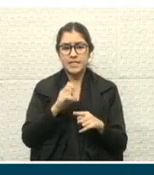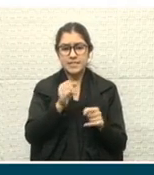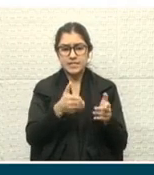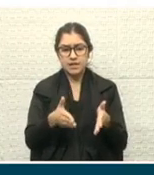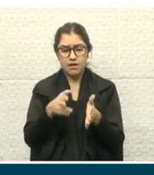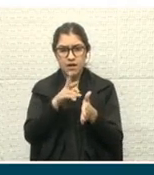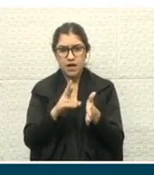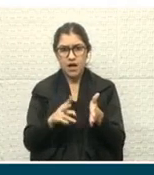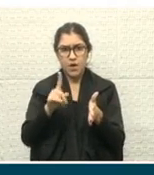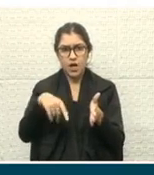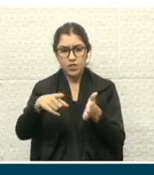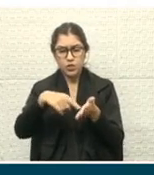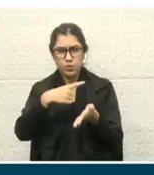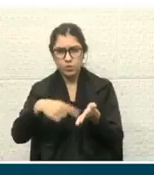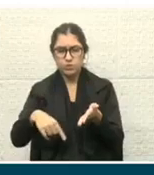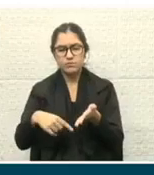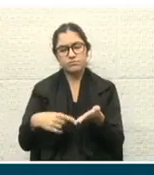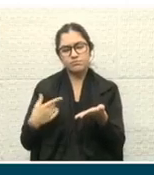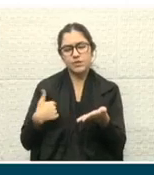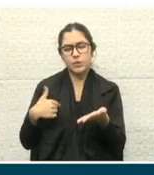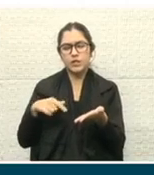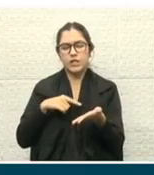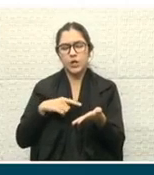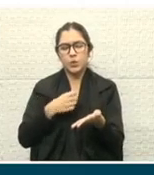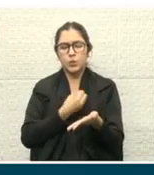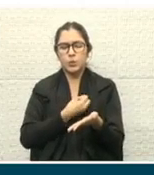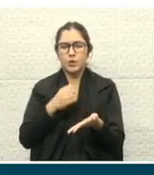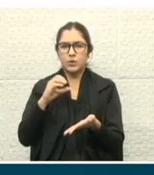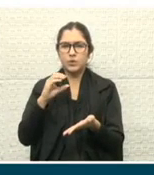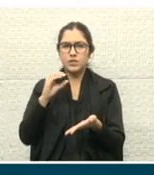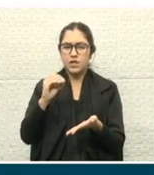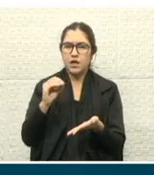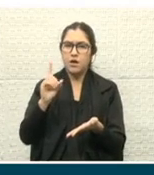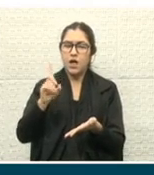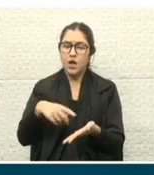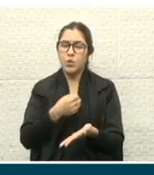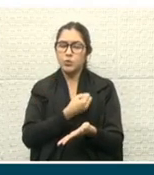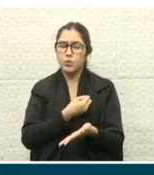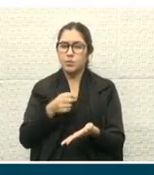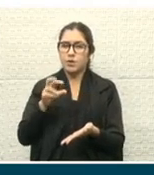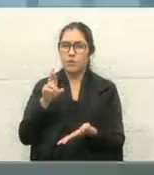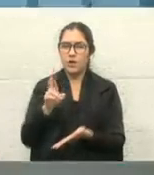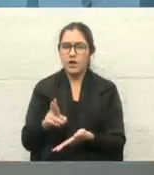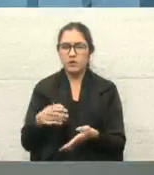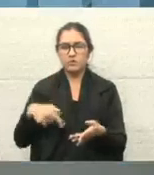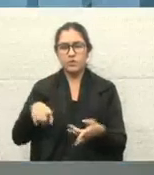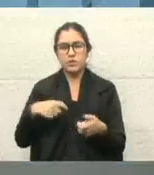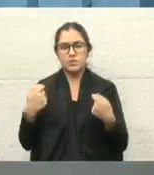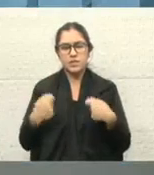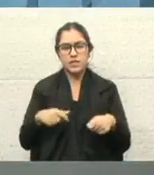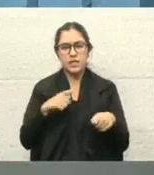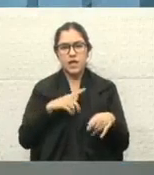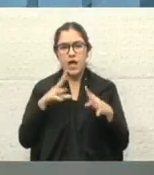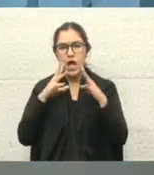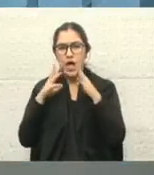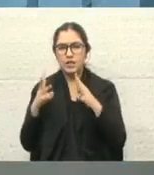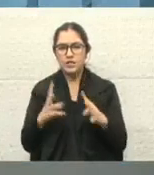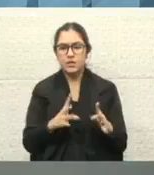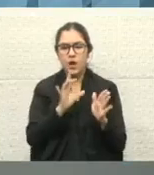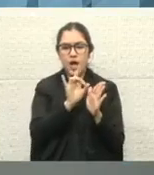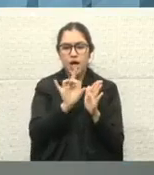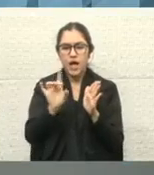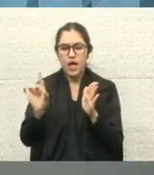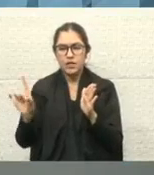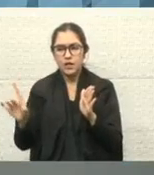parte real for nula, eu tenho o número zero, que é o número real. Então, precisamos ter atenção a cada